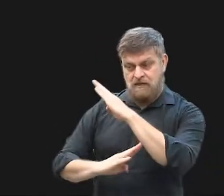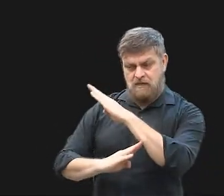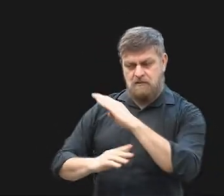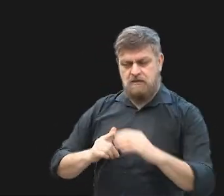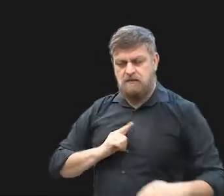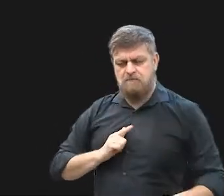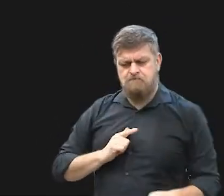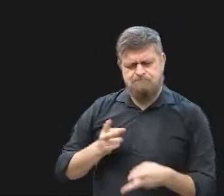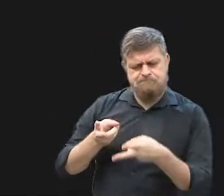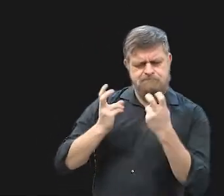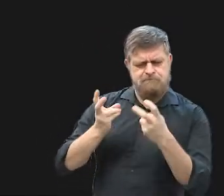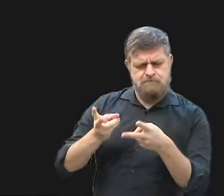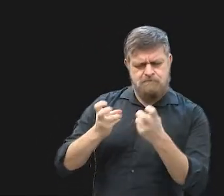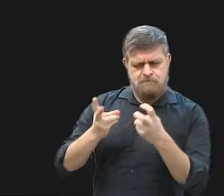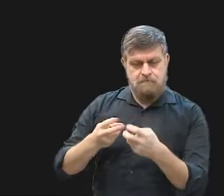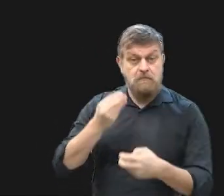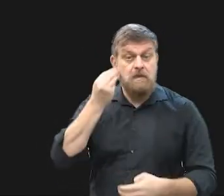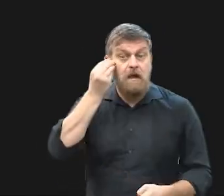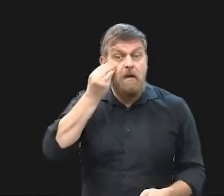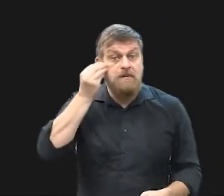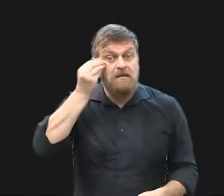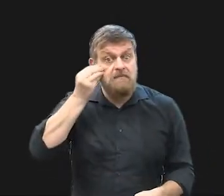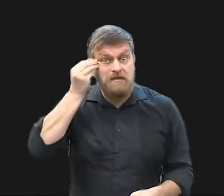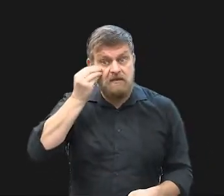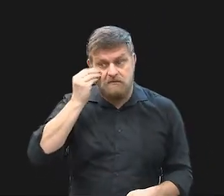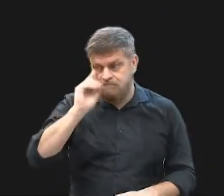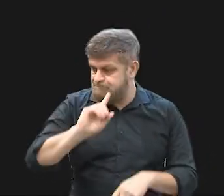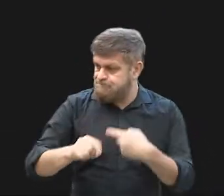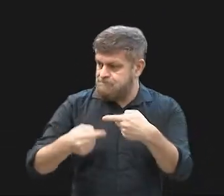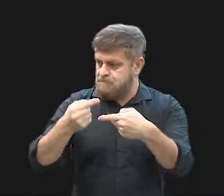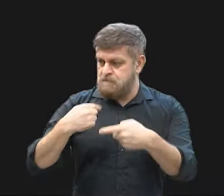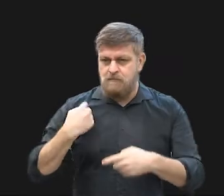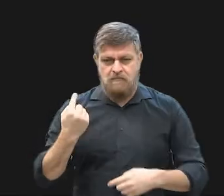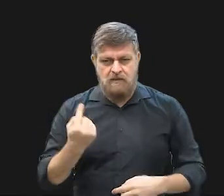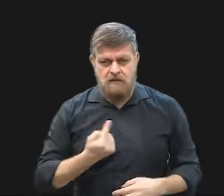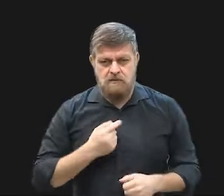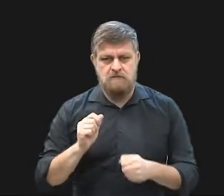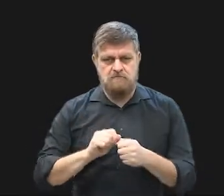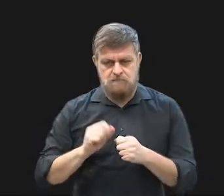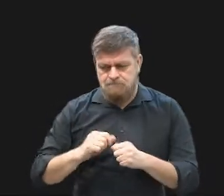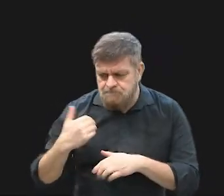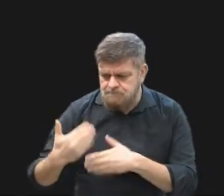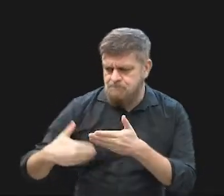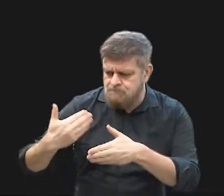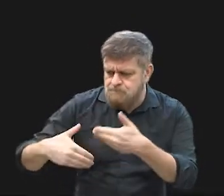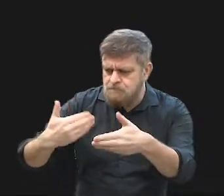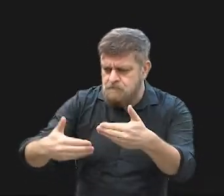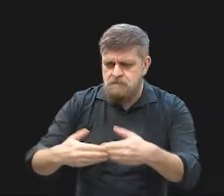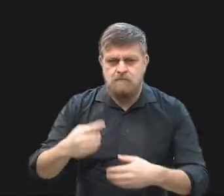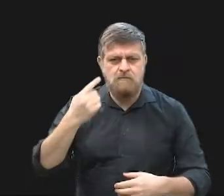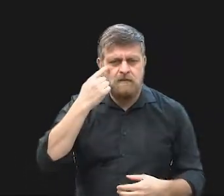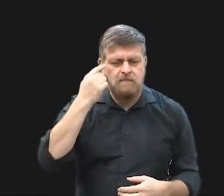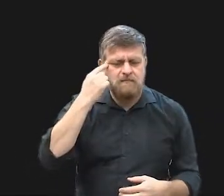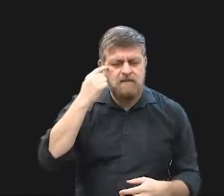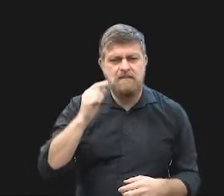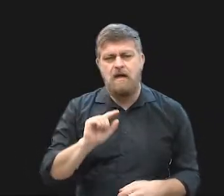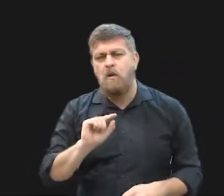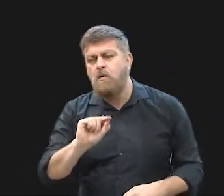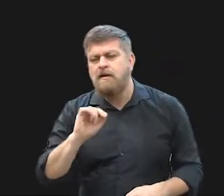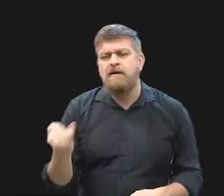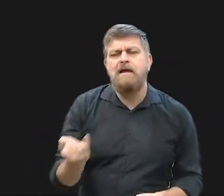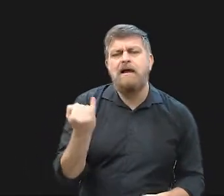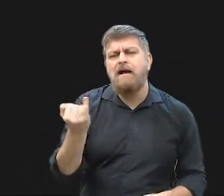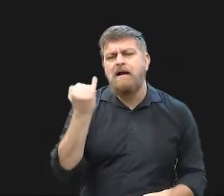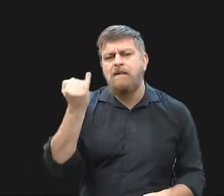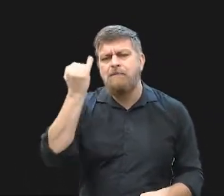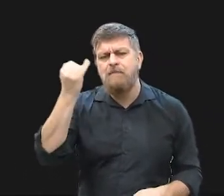sido uma experiência muito positiva que a gente tem que levar isso adiante e ver realmente o que é